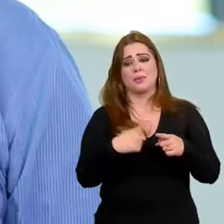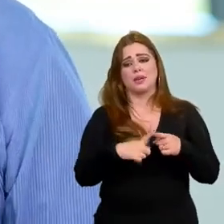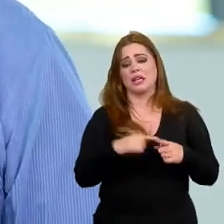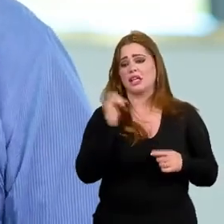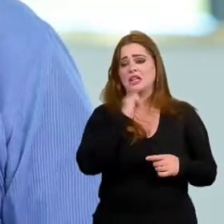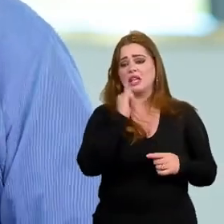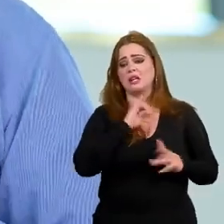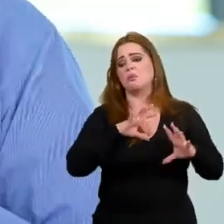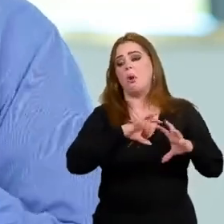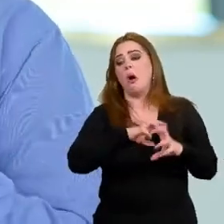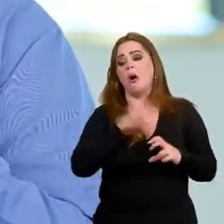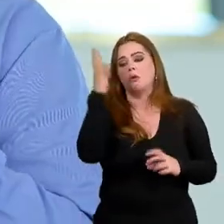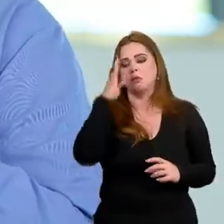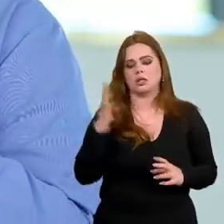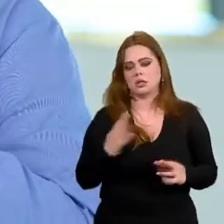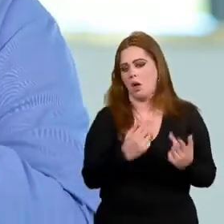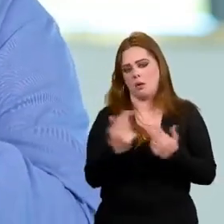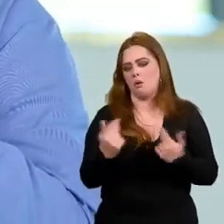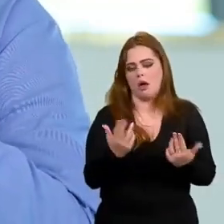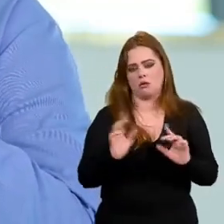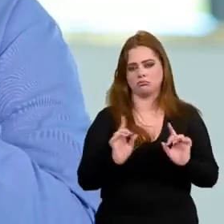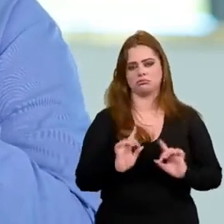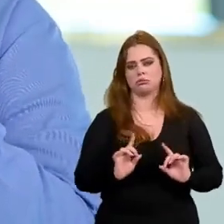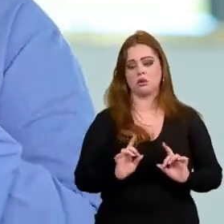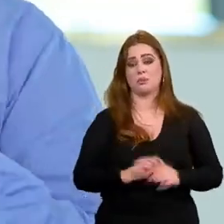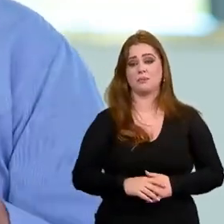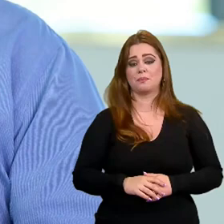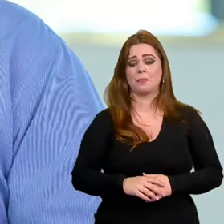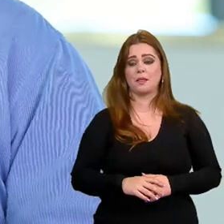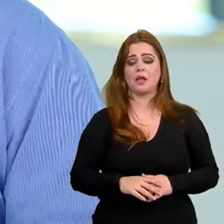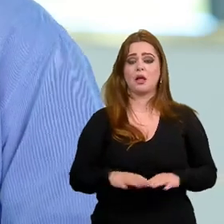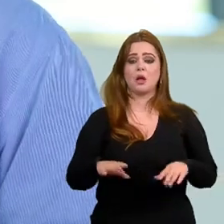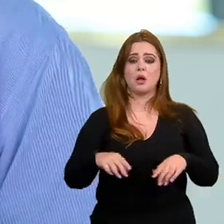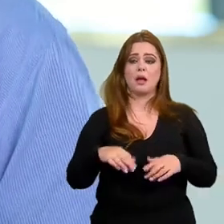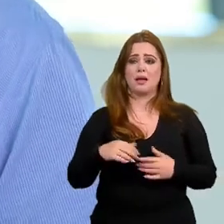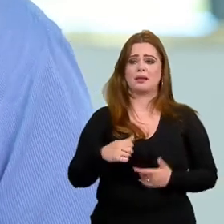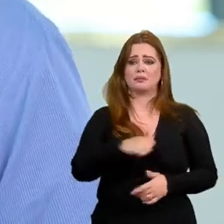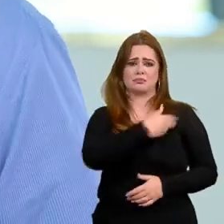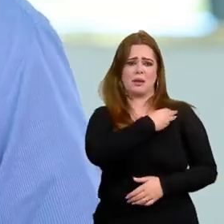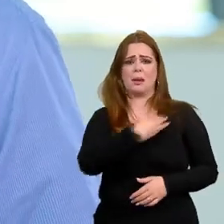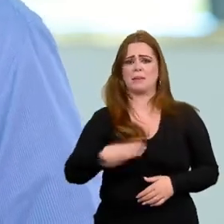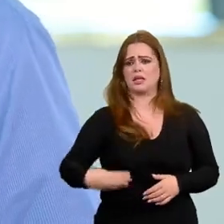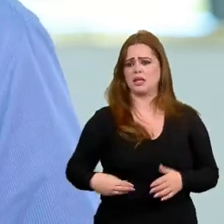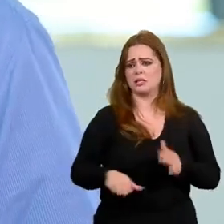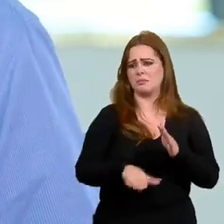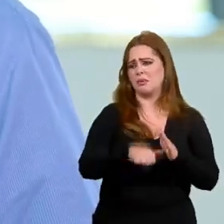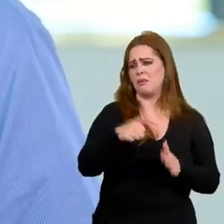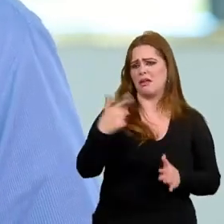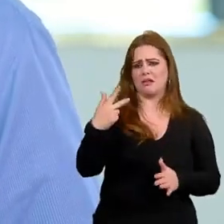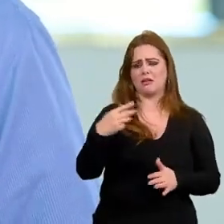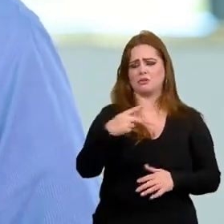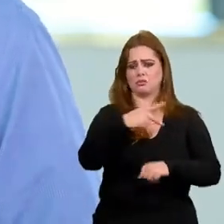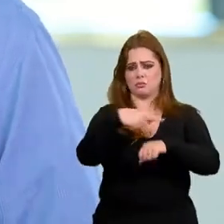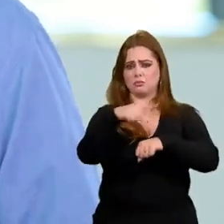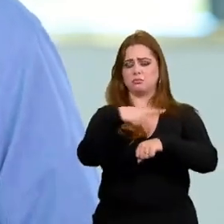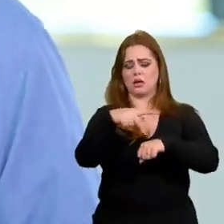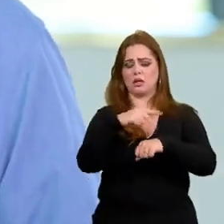nunca veio ao Brasil, uhum. A primeira-ministra nunca veio ao Brasil, e vários outros políticos importantes nunca vieram ao Brasil.